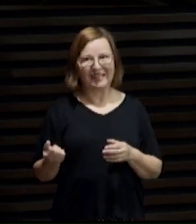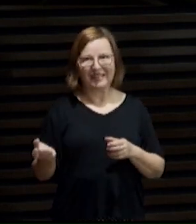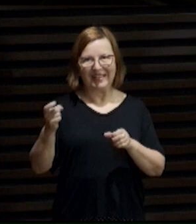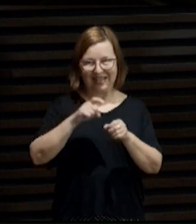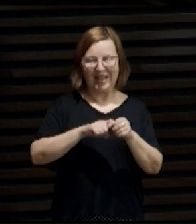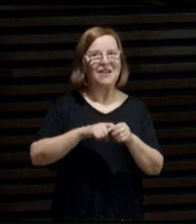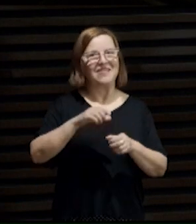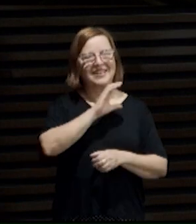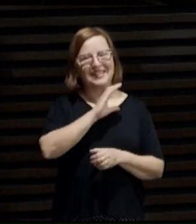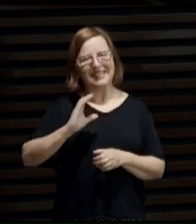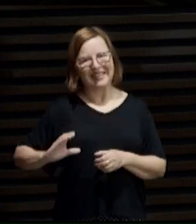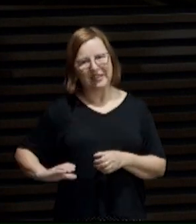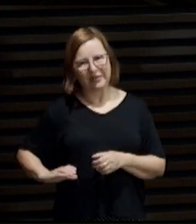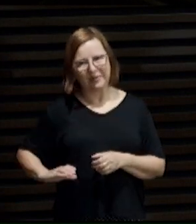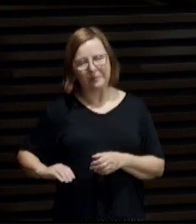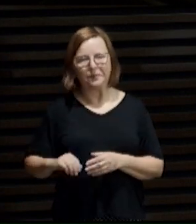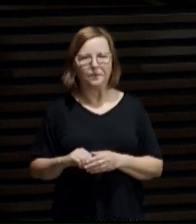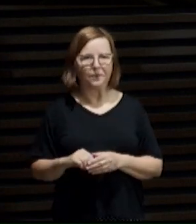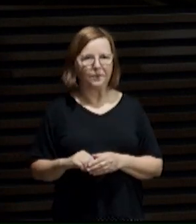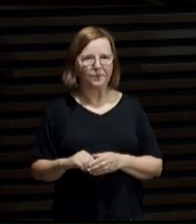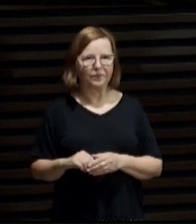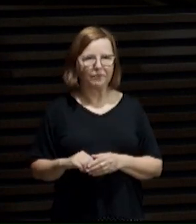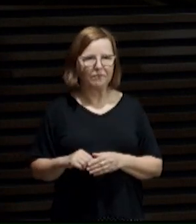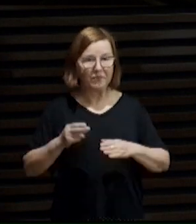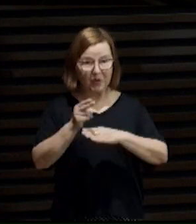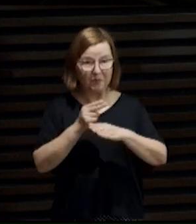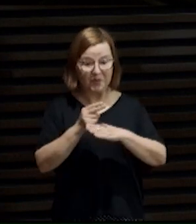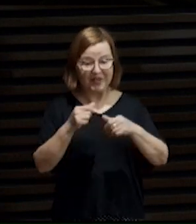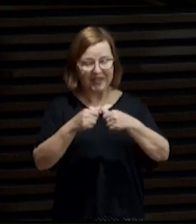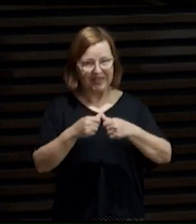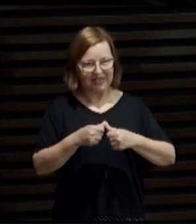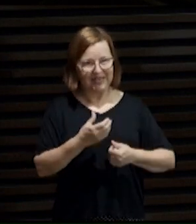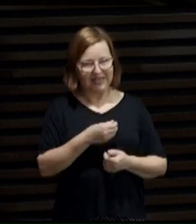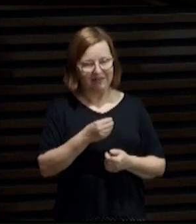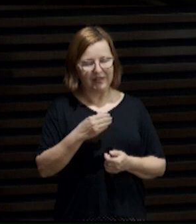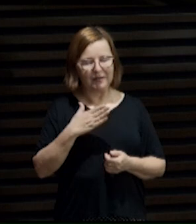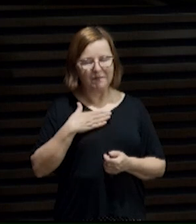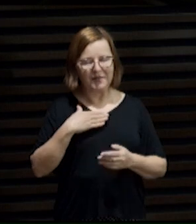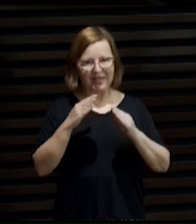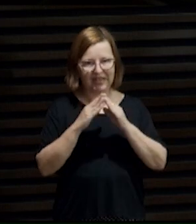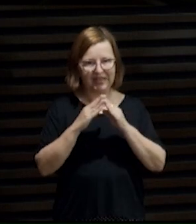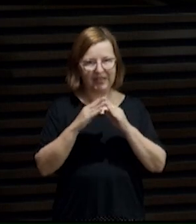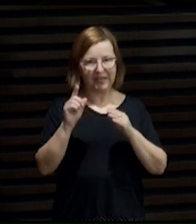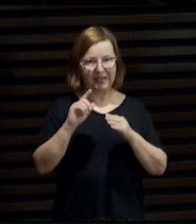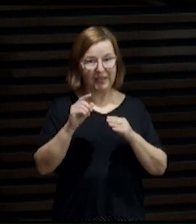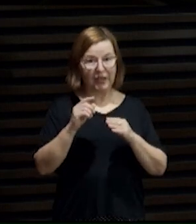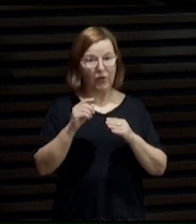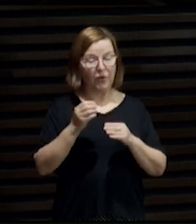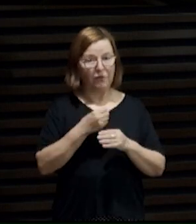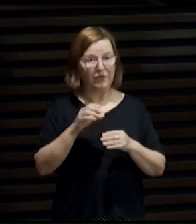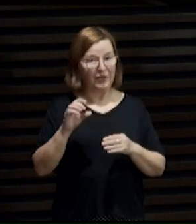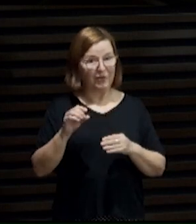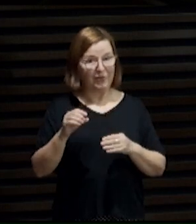Portanto, buscar esta cena para a minha casa não é viver meramente uma bênção para estes